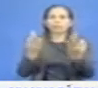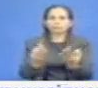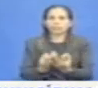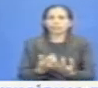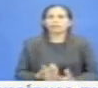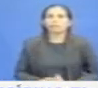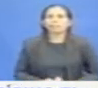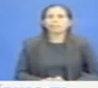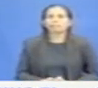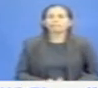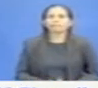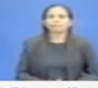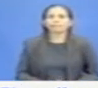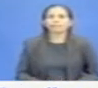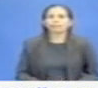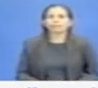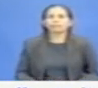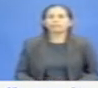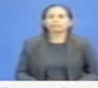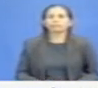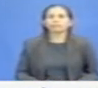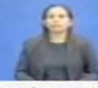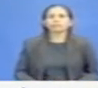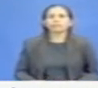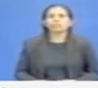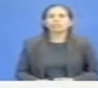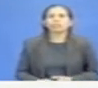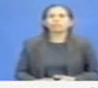Manatuto. Inês das Dores, Lucas da Costa, ba RTTL.